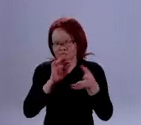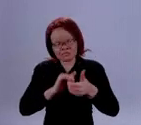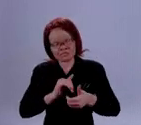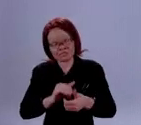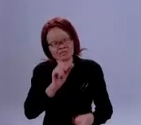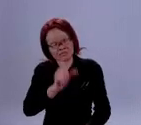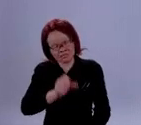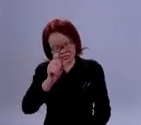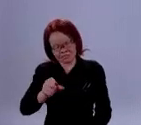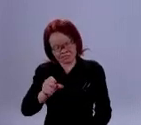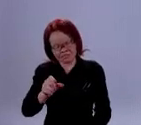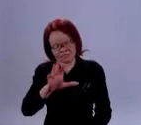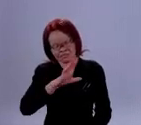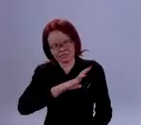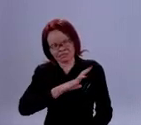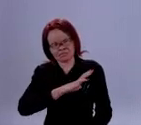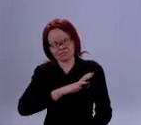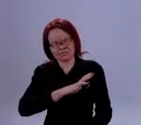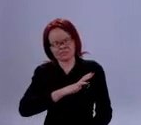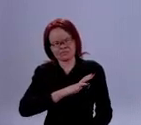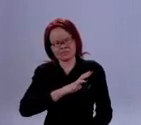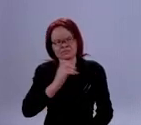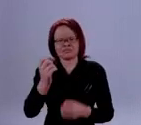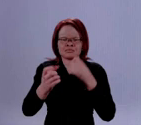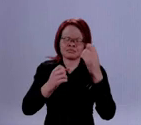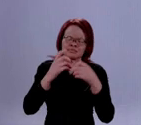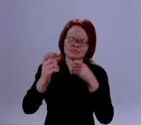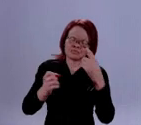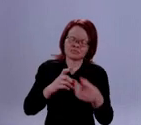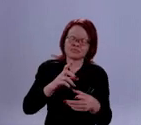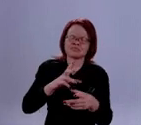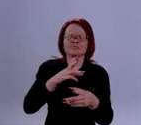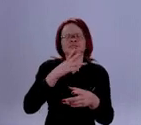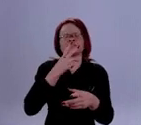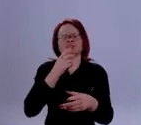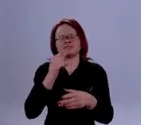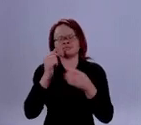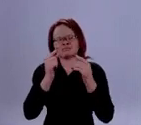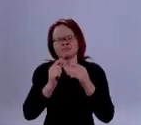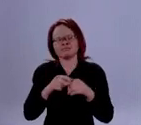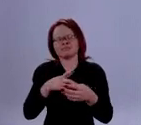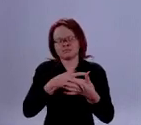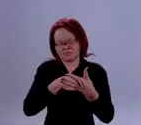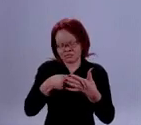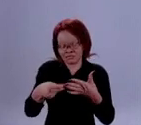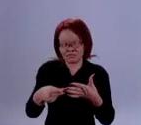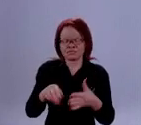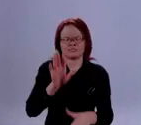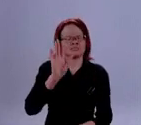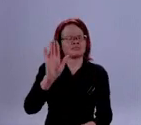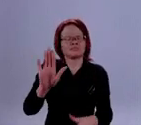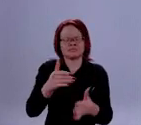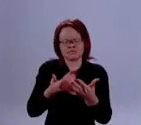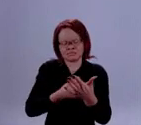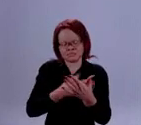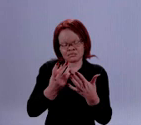fosse uma pessoa existem até alguns meninos que preferem dar um nome